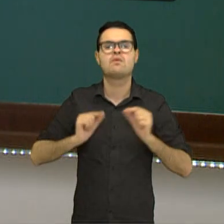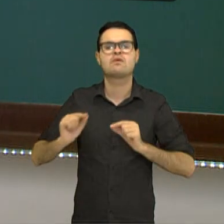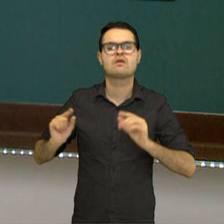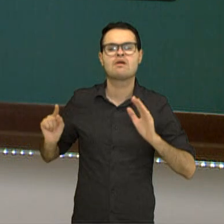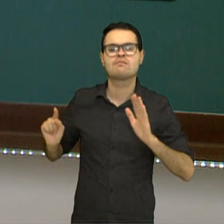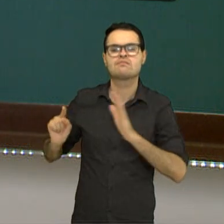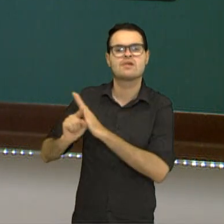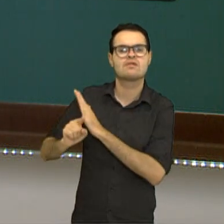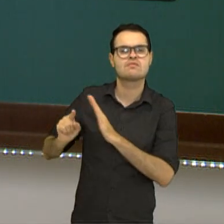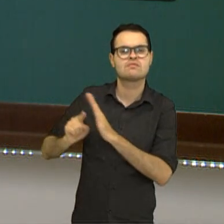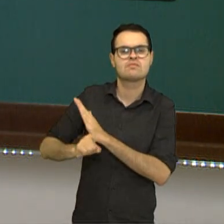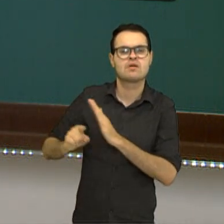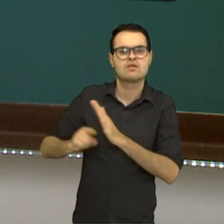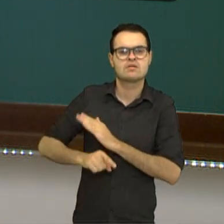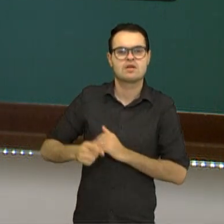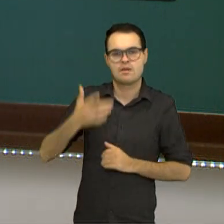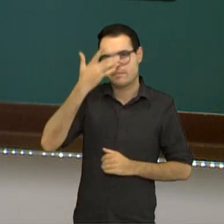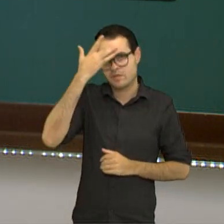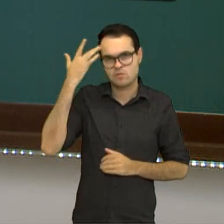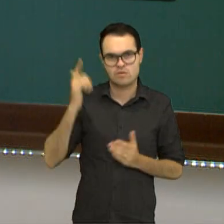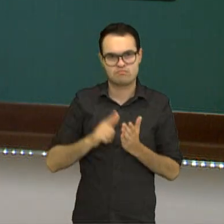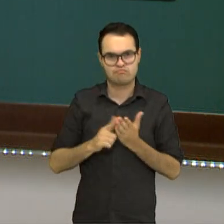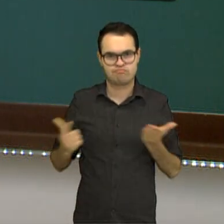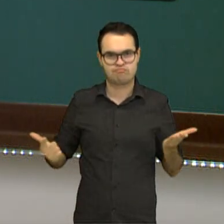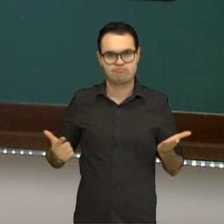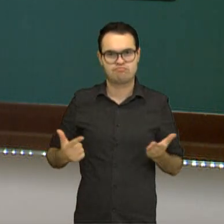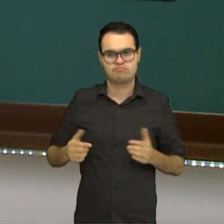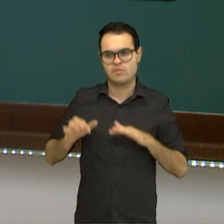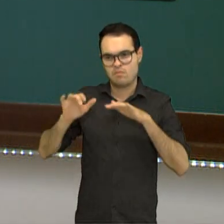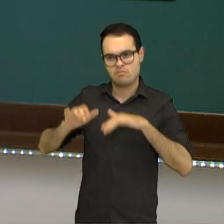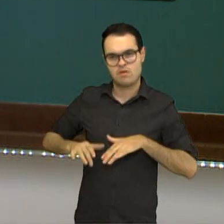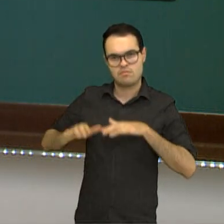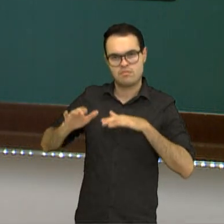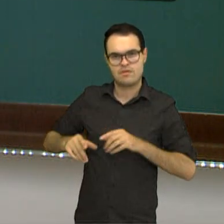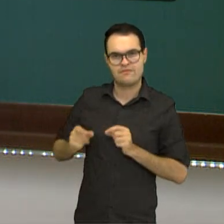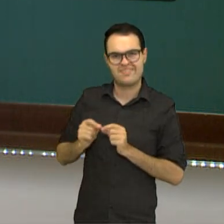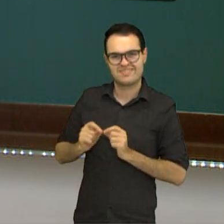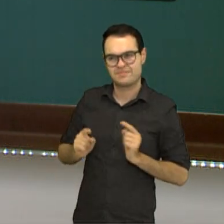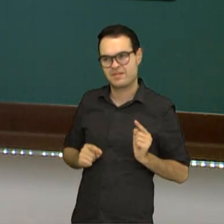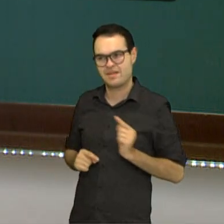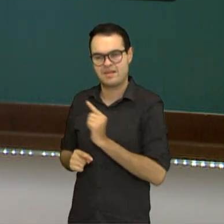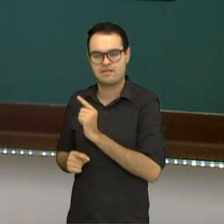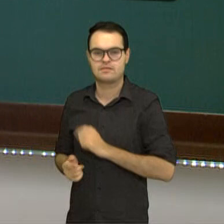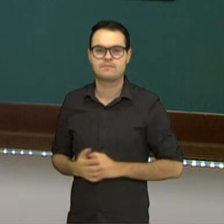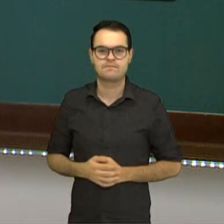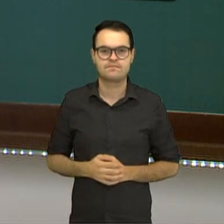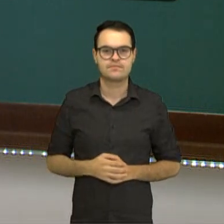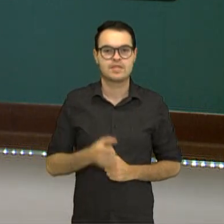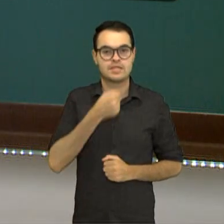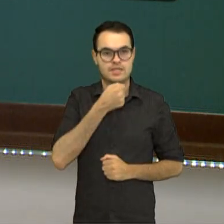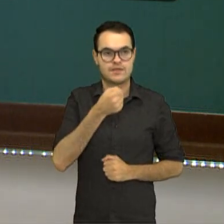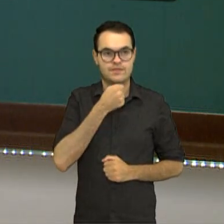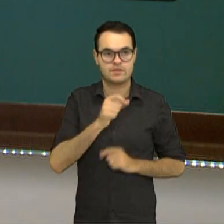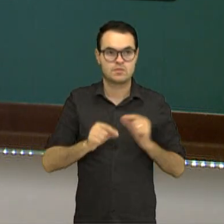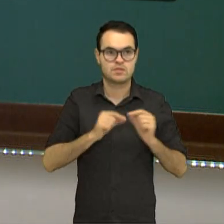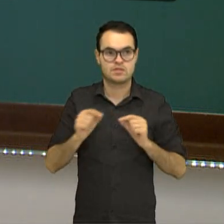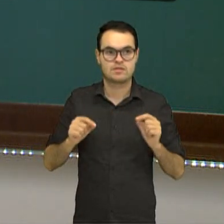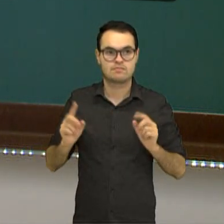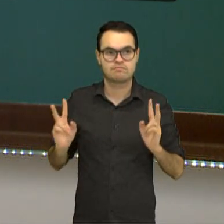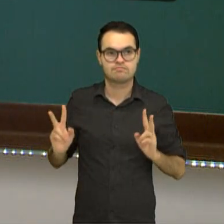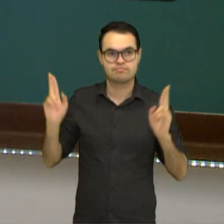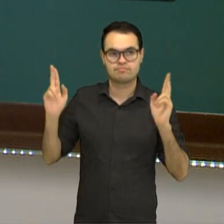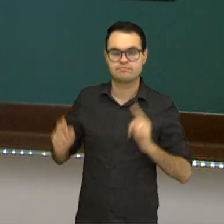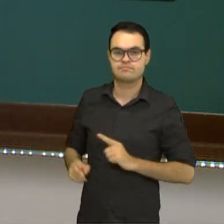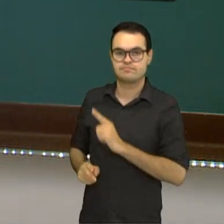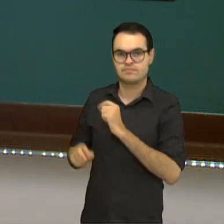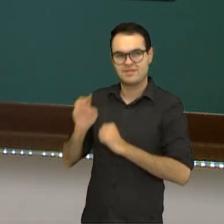perguntas, né, que o jornalista poderia fazer para ela? Aqui, gente, essa entrevista é daqui, ó.